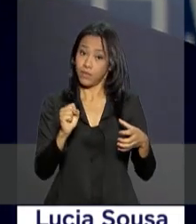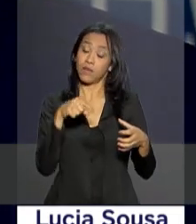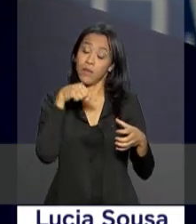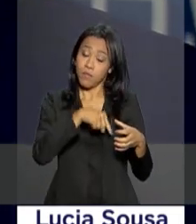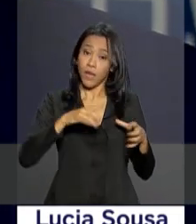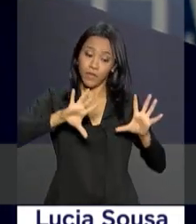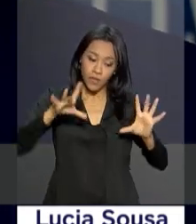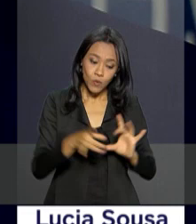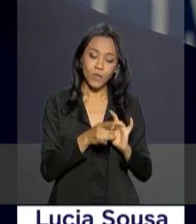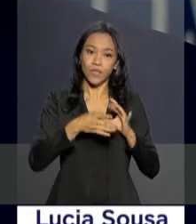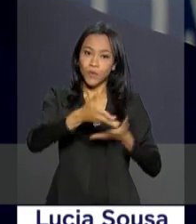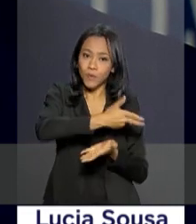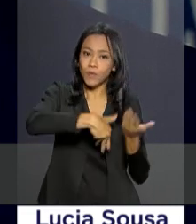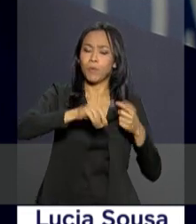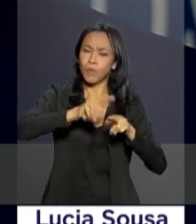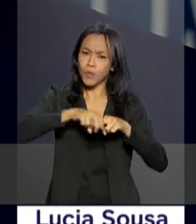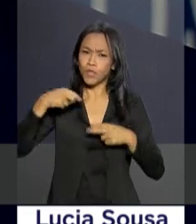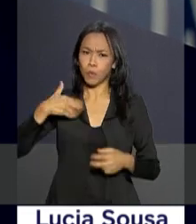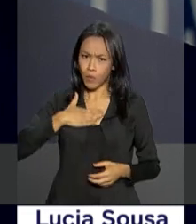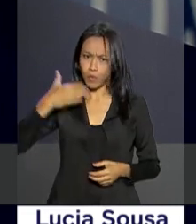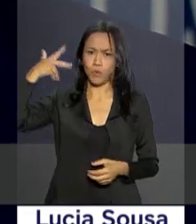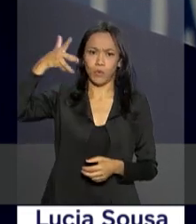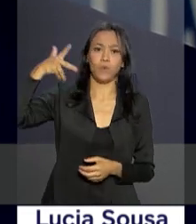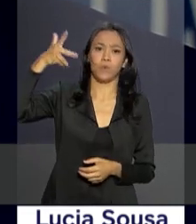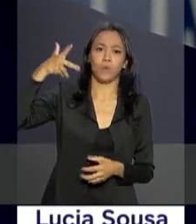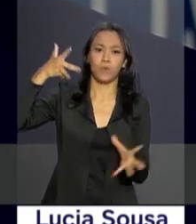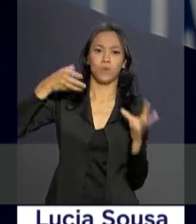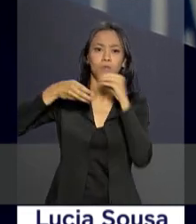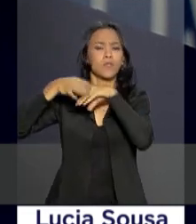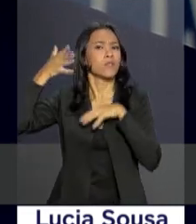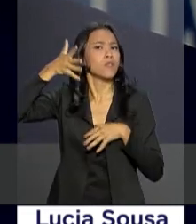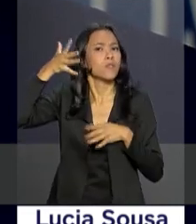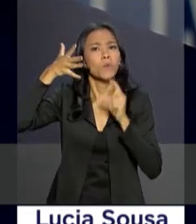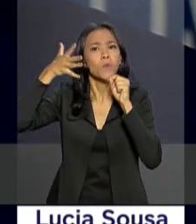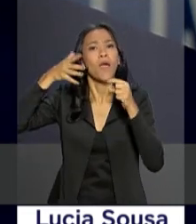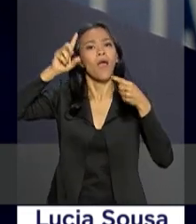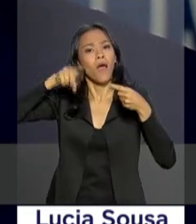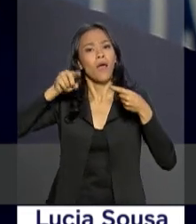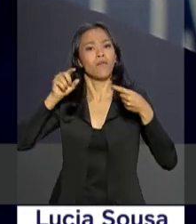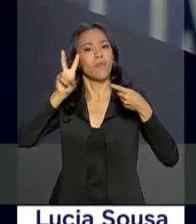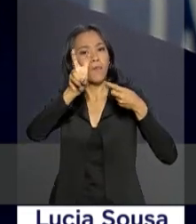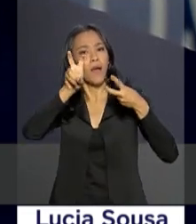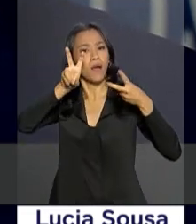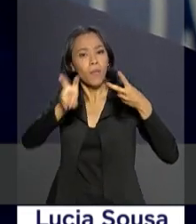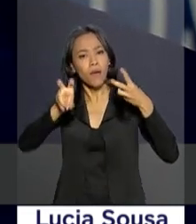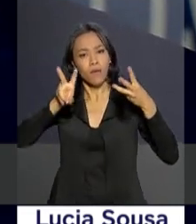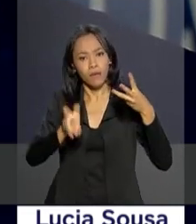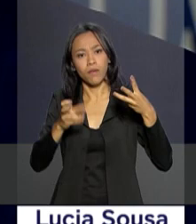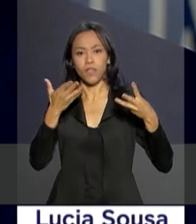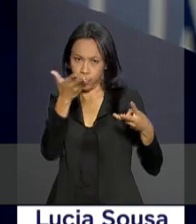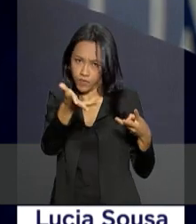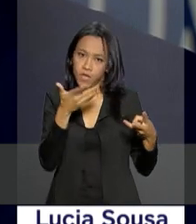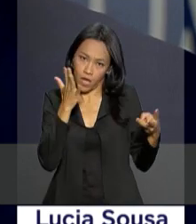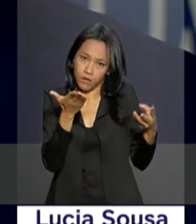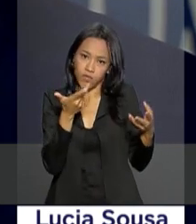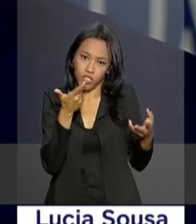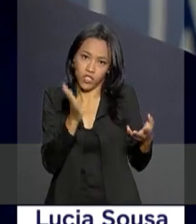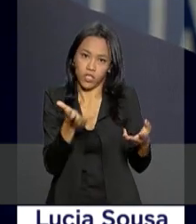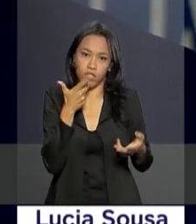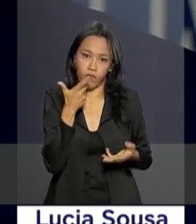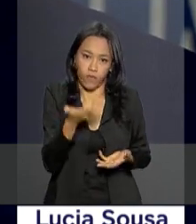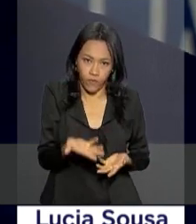que a tônica do meu discurso foi pautada por esses vocábulos por essas palavras que você acabou de